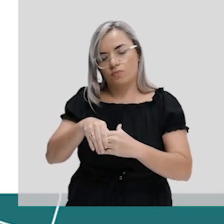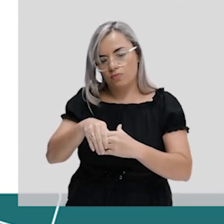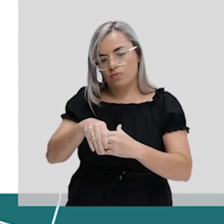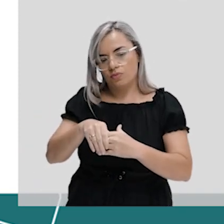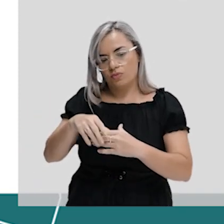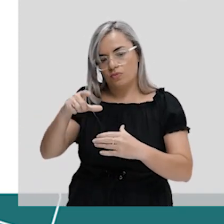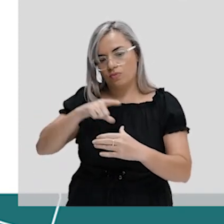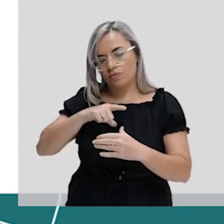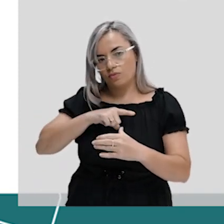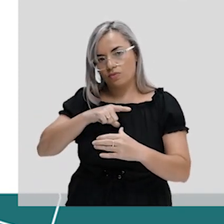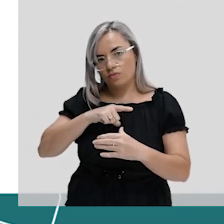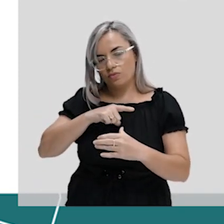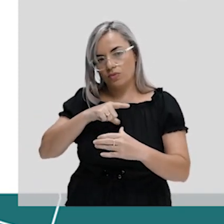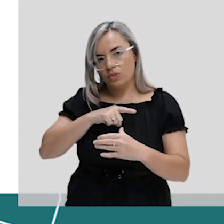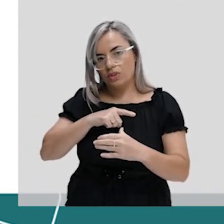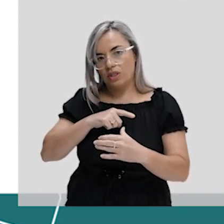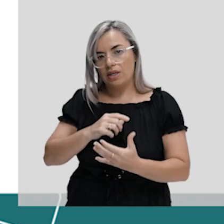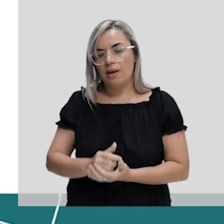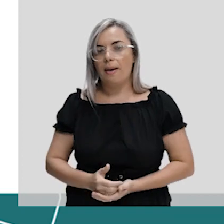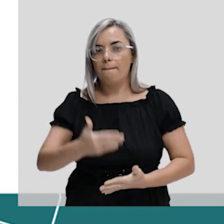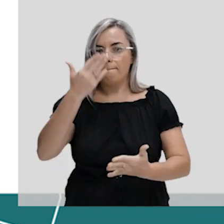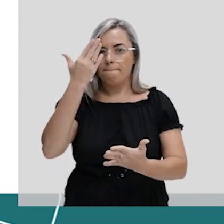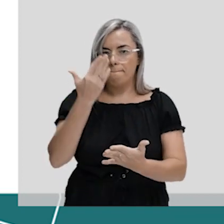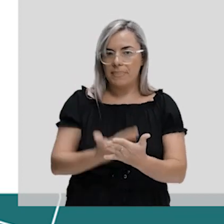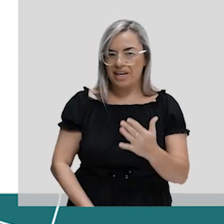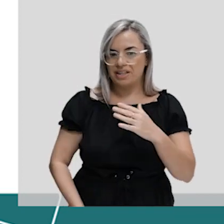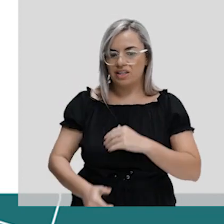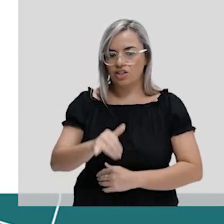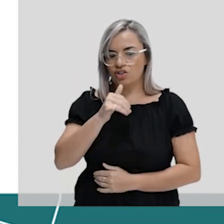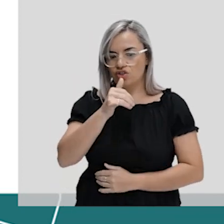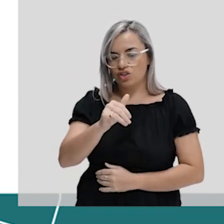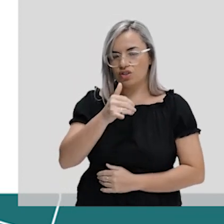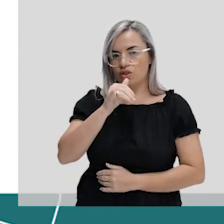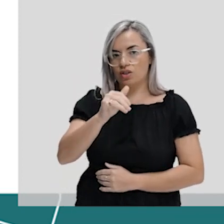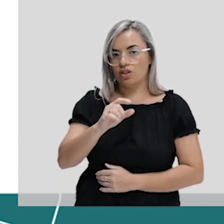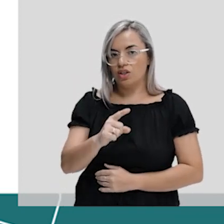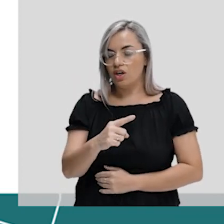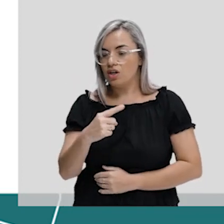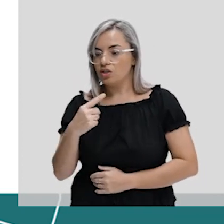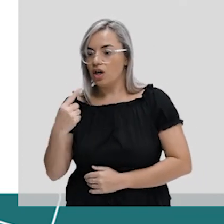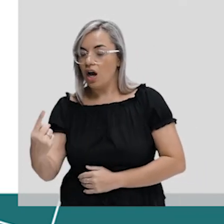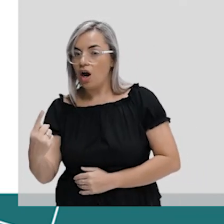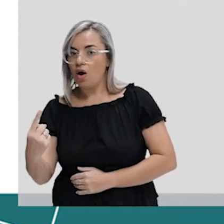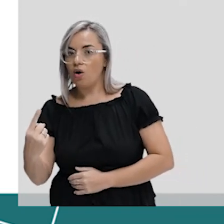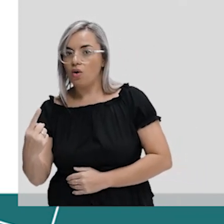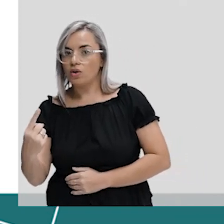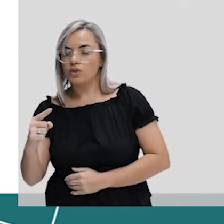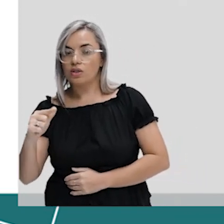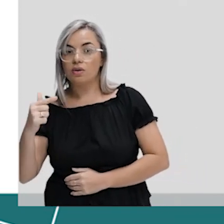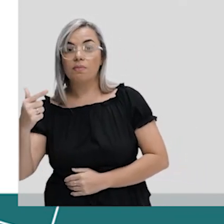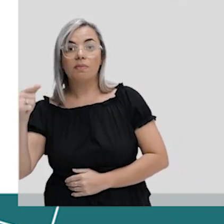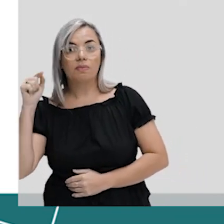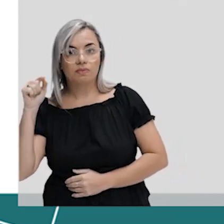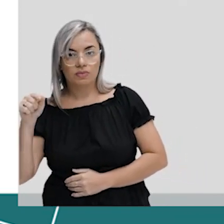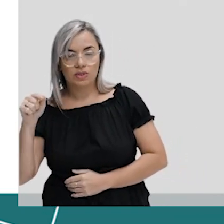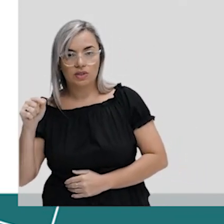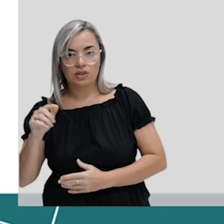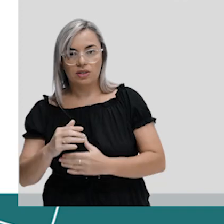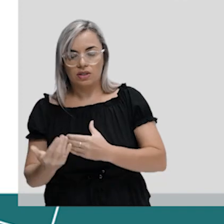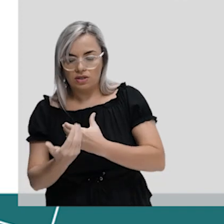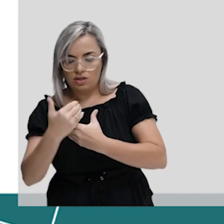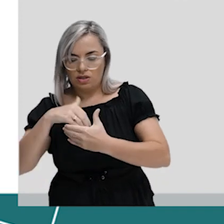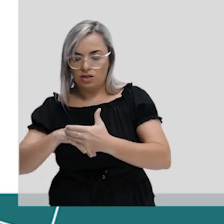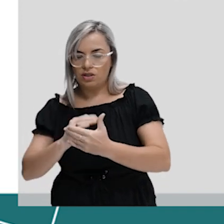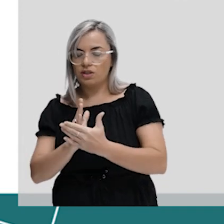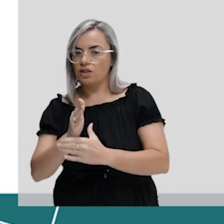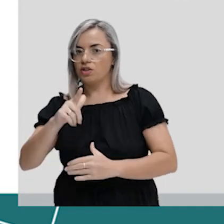que ocorre gasto de energia e uma outra maneira em que esse transporte vai acontecer e não vai